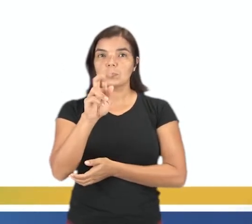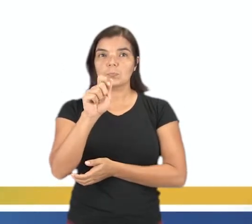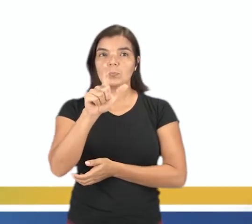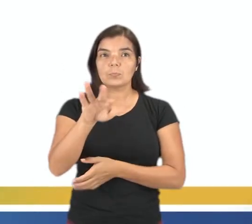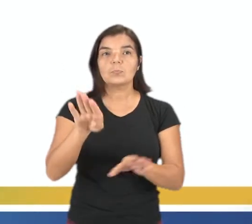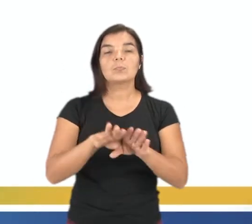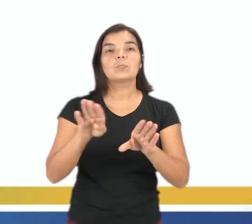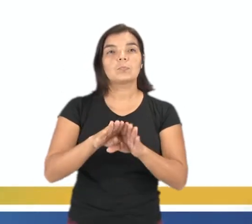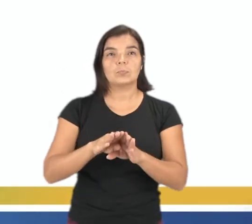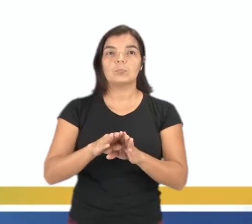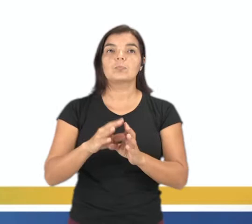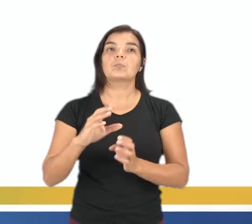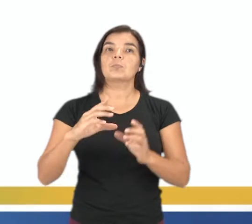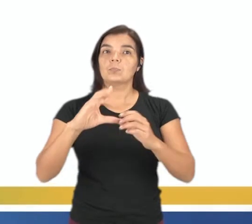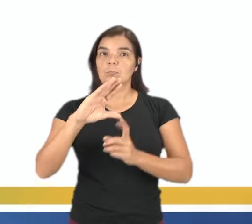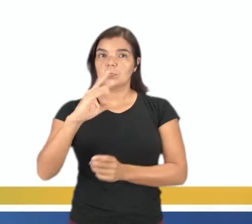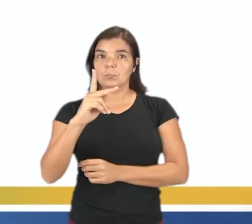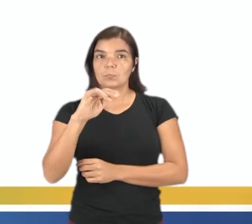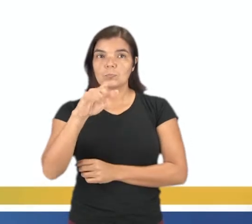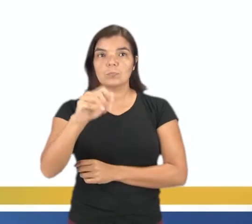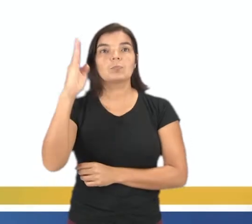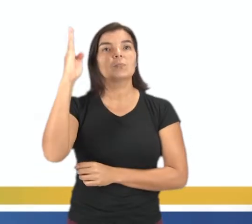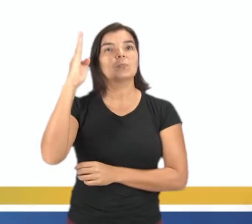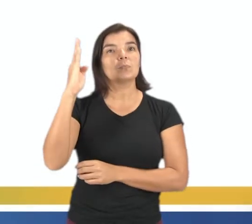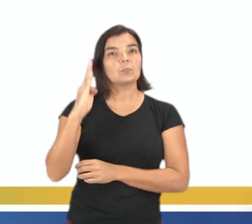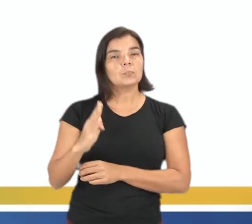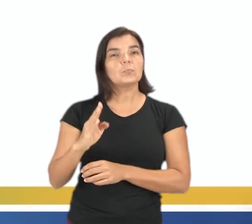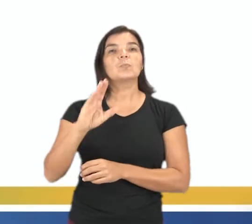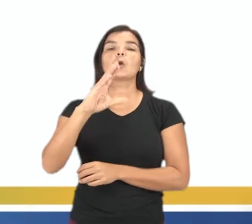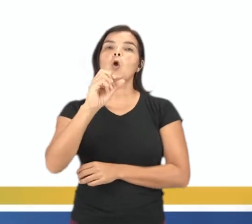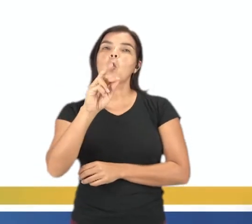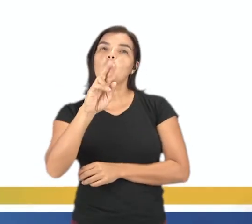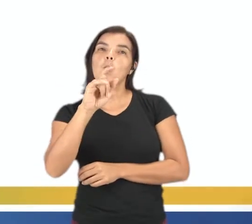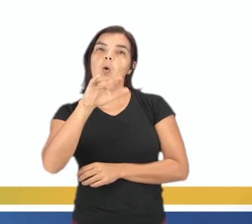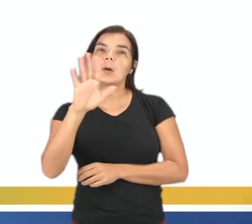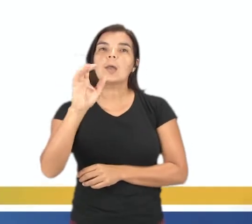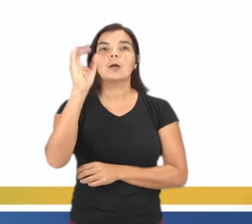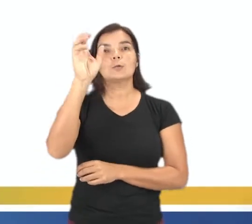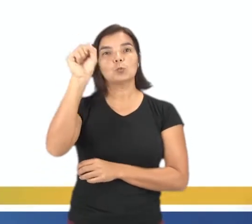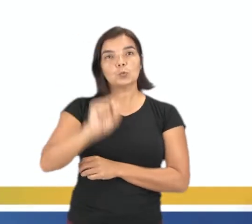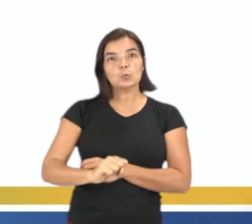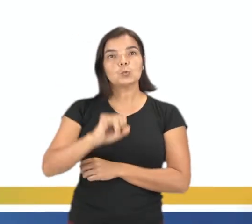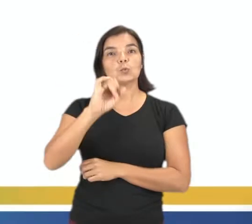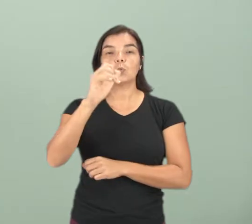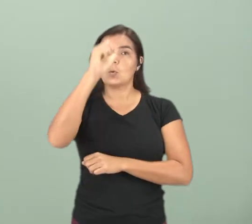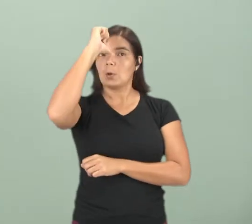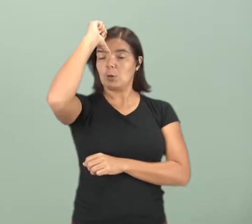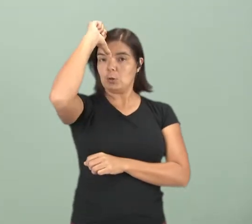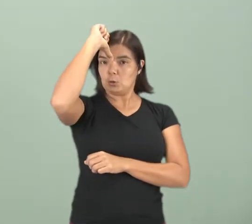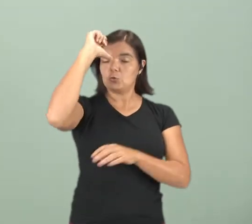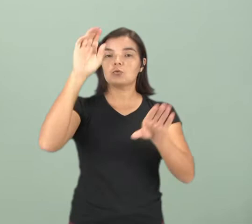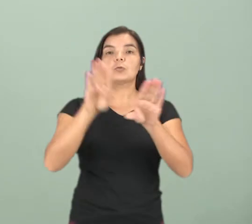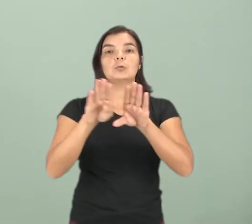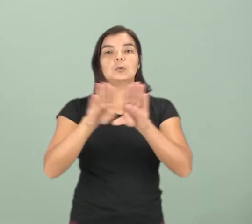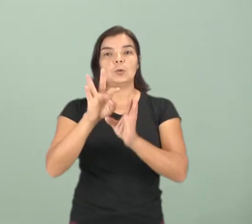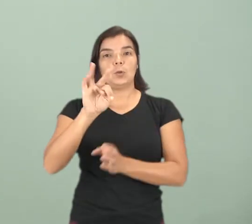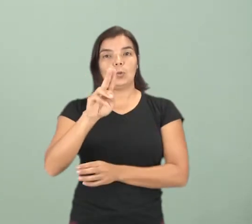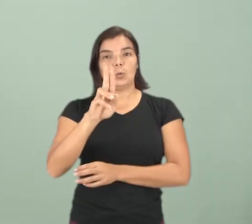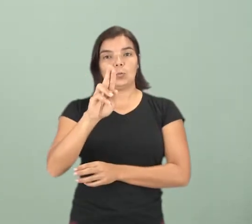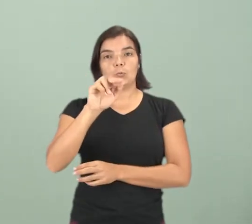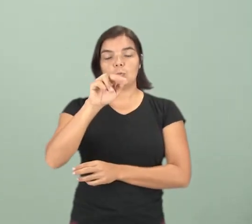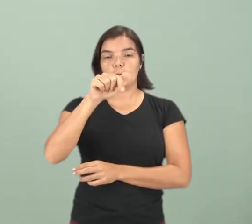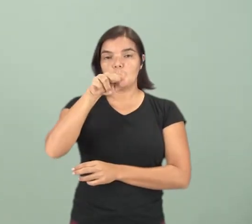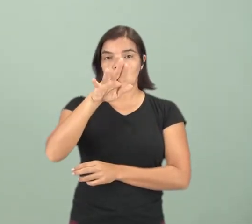Austrália, China, Coreia do Sul, Índia, Indonésia, México e Turquia. Bom, um